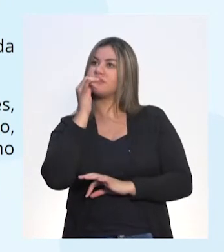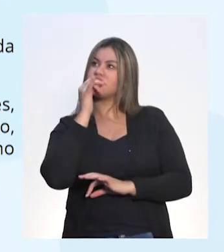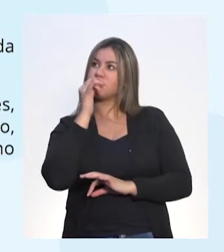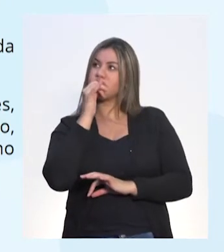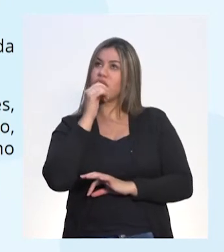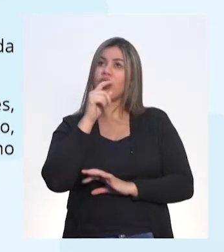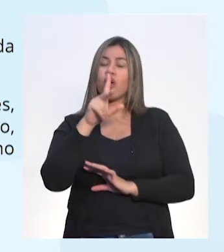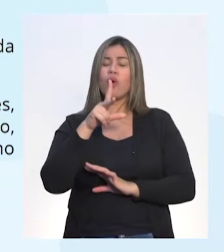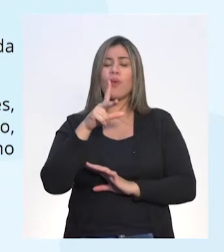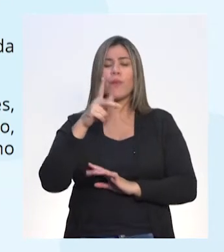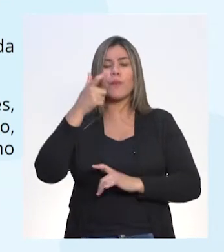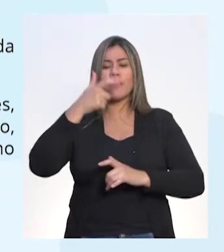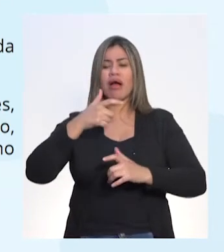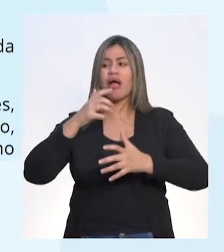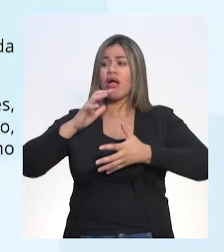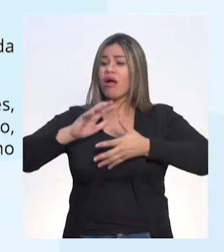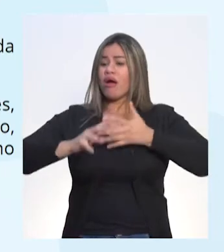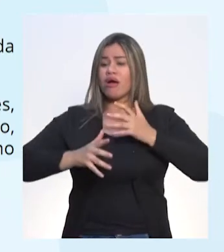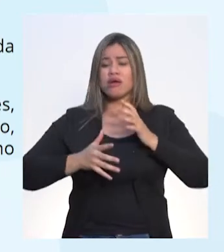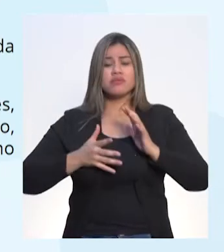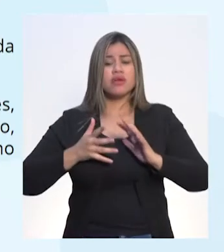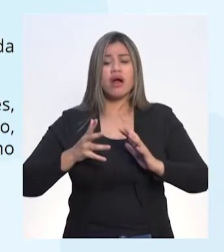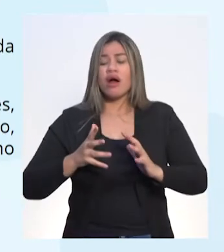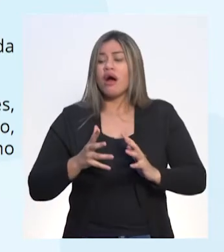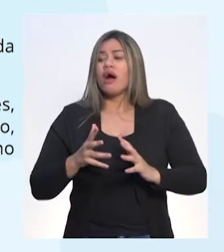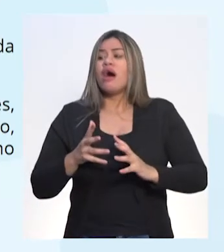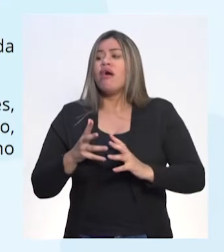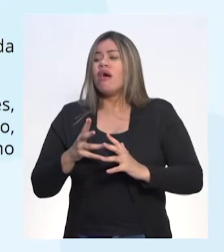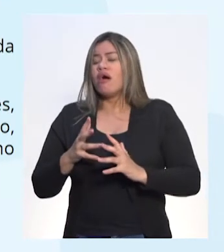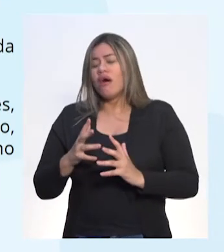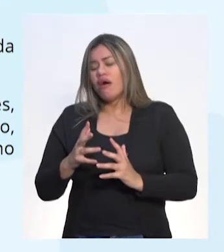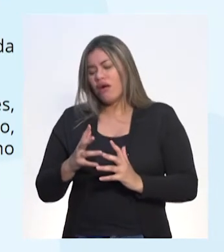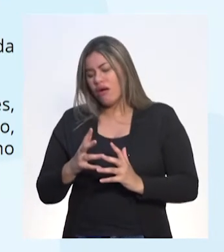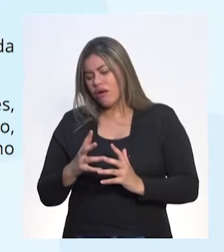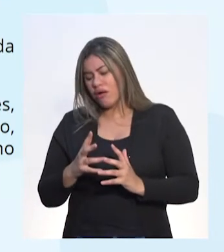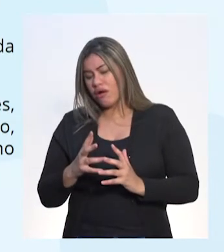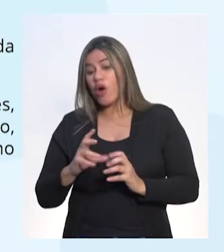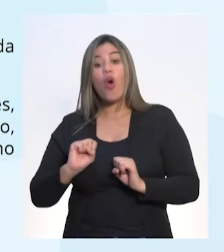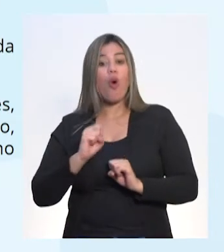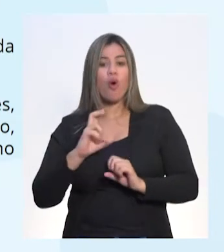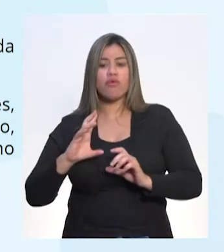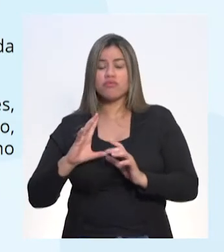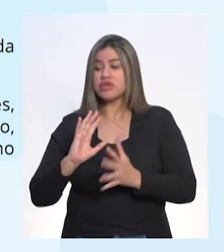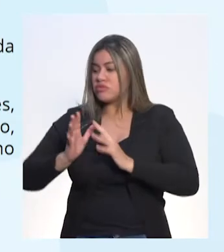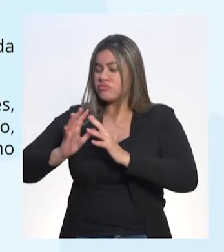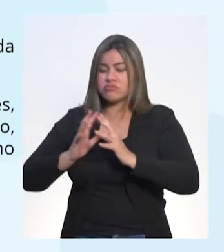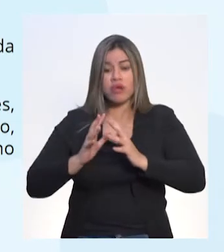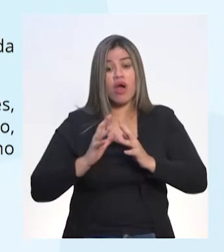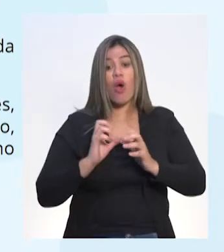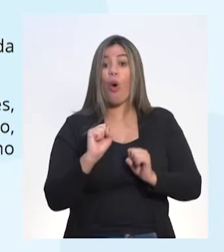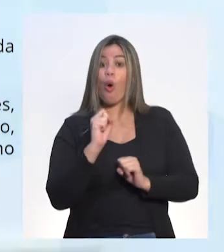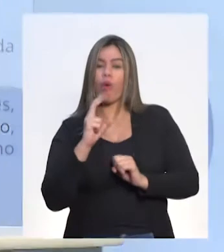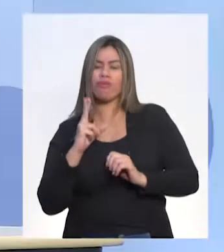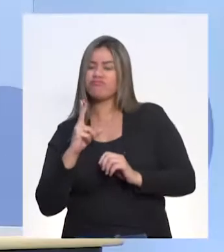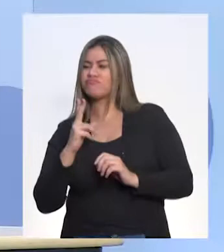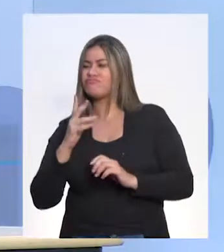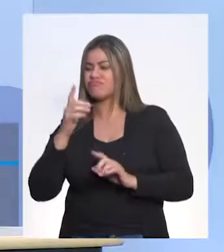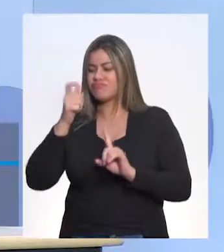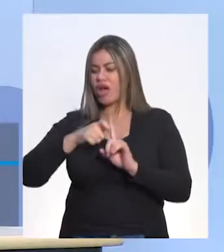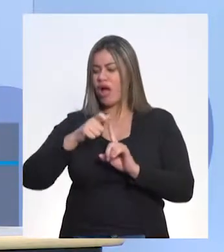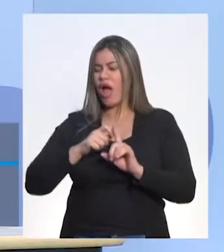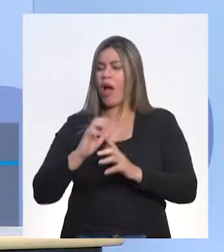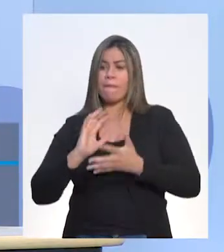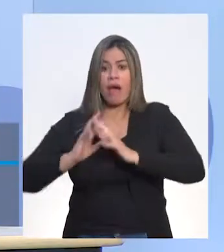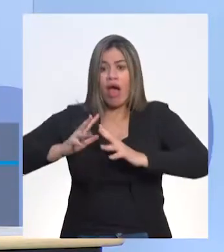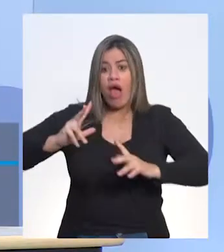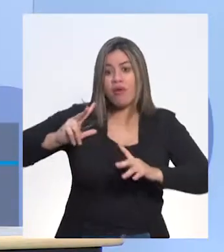tem pausa, um silêncio dramático, e ele emenda uma fala. Ou então, o personagem interrompe o outro. Tudo isso, a